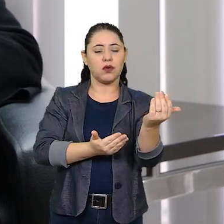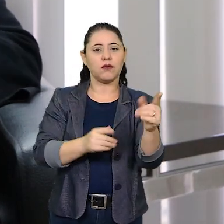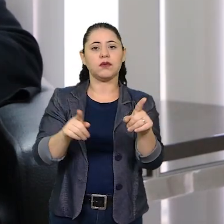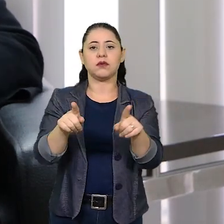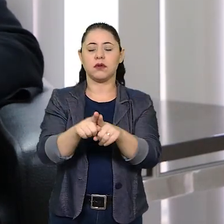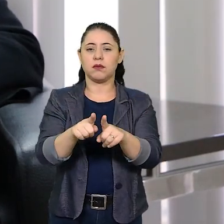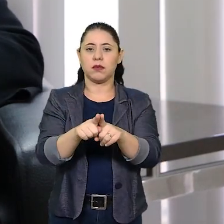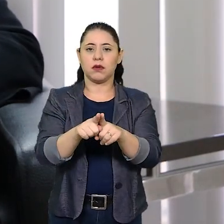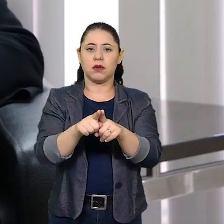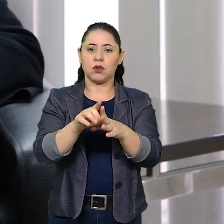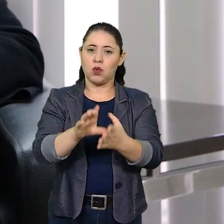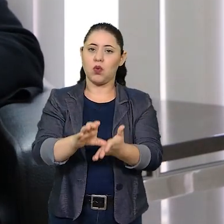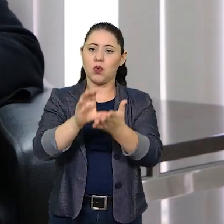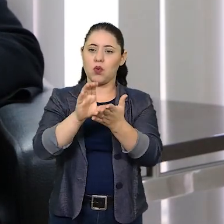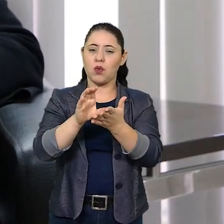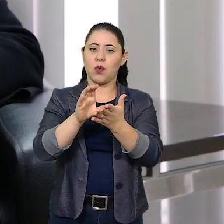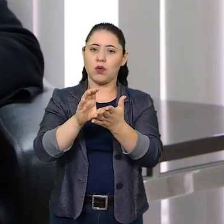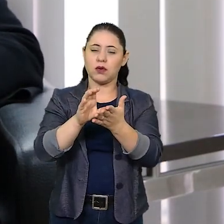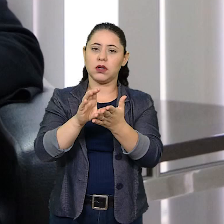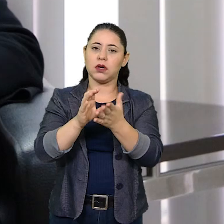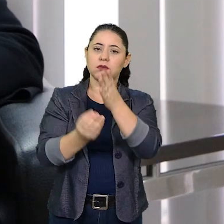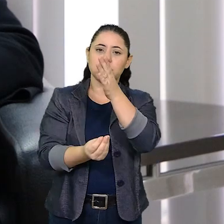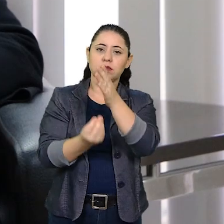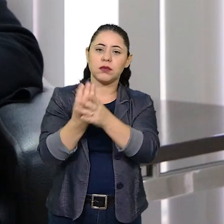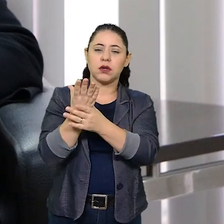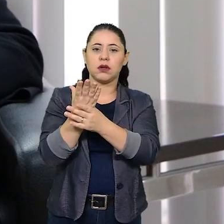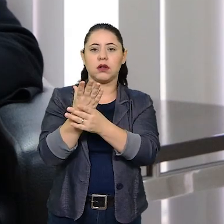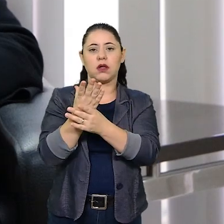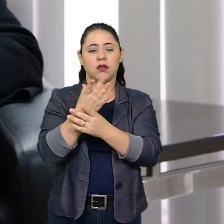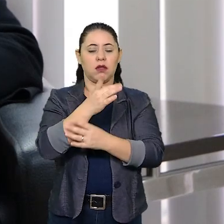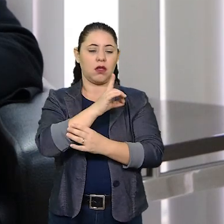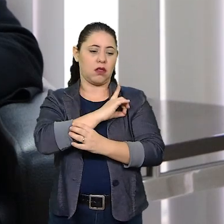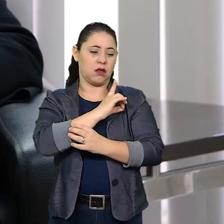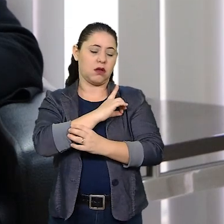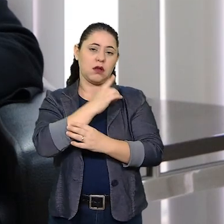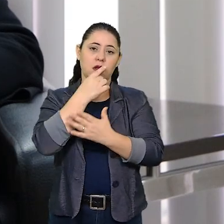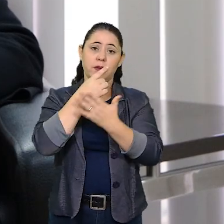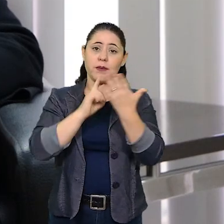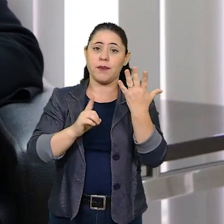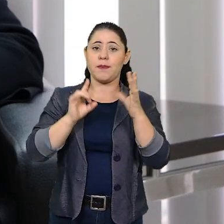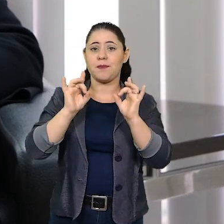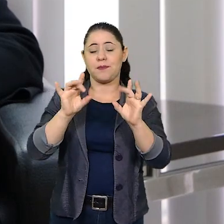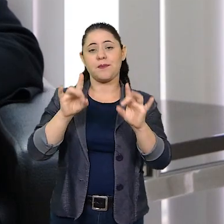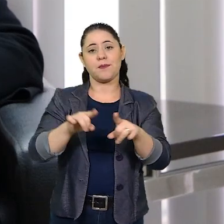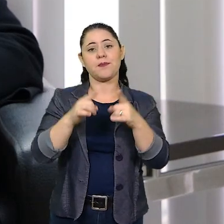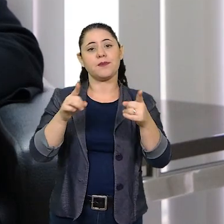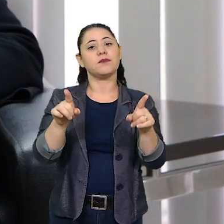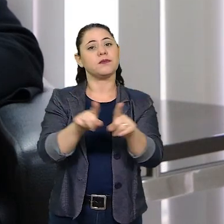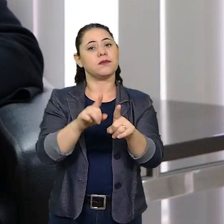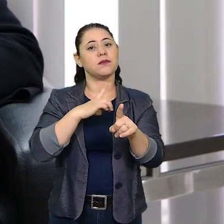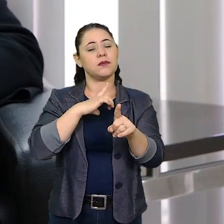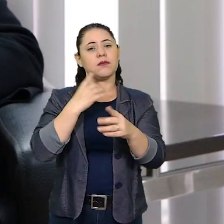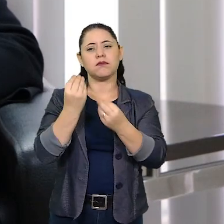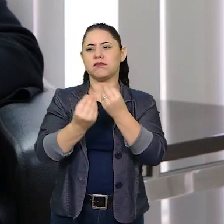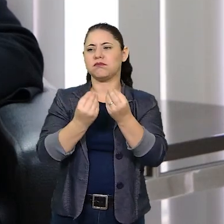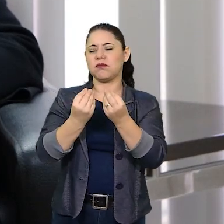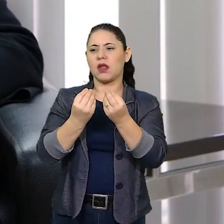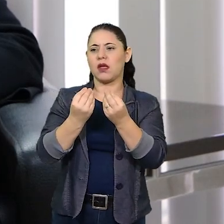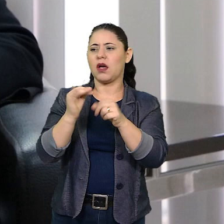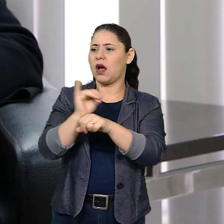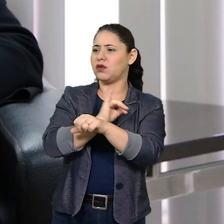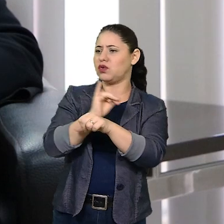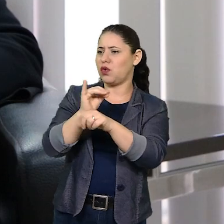infância, no comitê que nós recentemente criamos, do depoimento especial, mas nós também temos